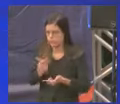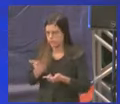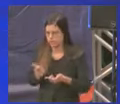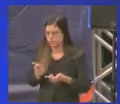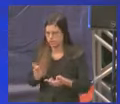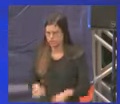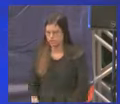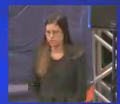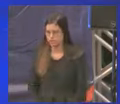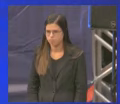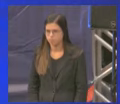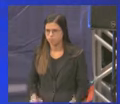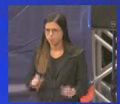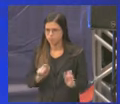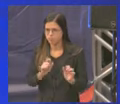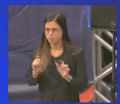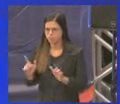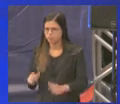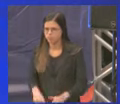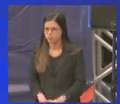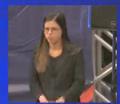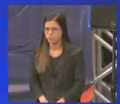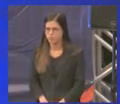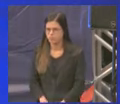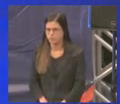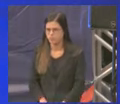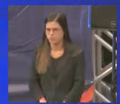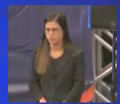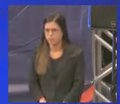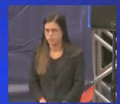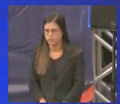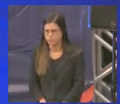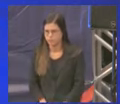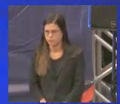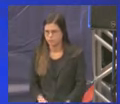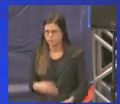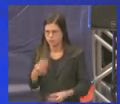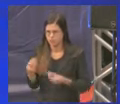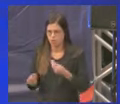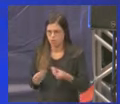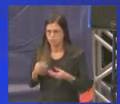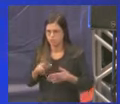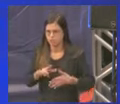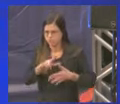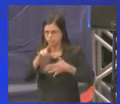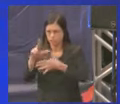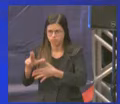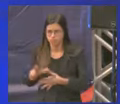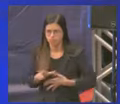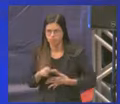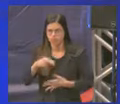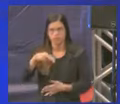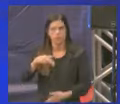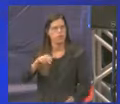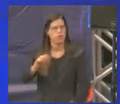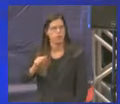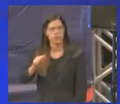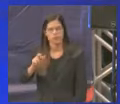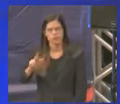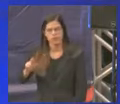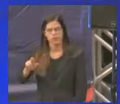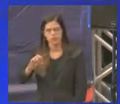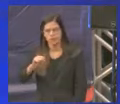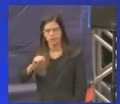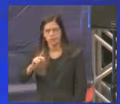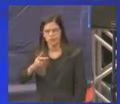favor. Mas como é que é essa América Latina, né? Ou como é que é esse nearshore? Eu fiz o Festival das Bandeirinhas, organizei a América Latina